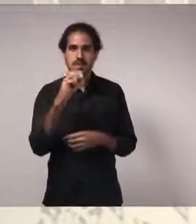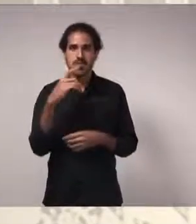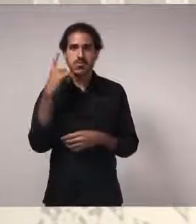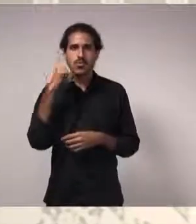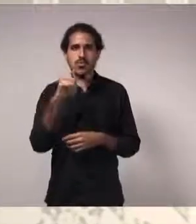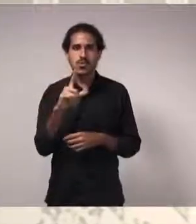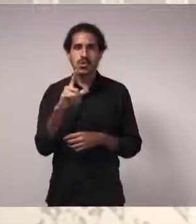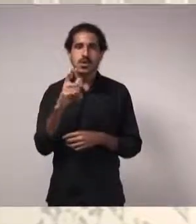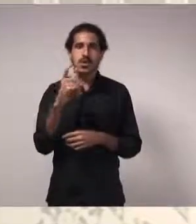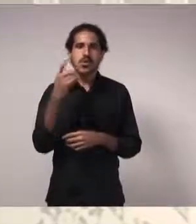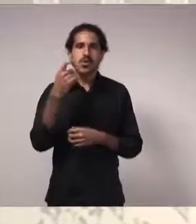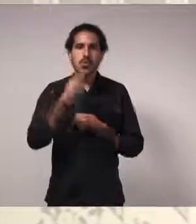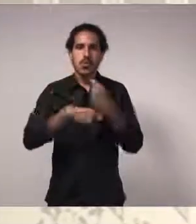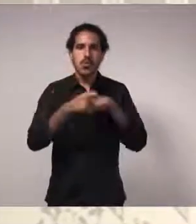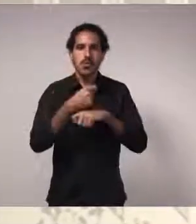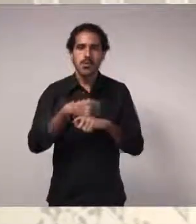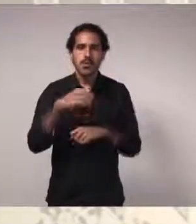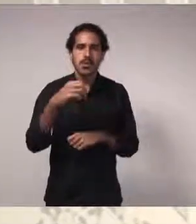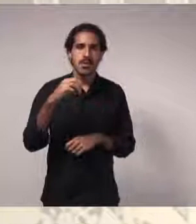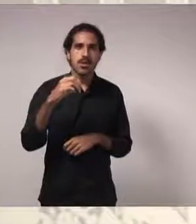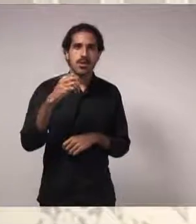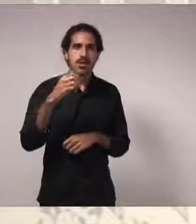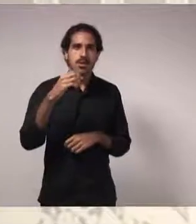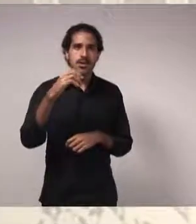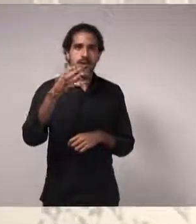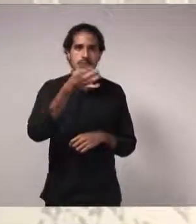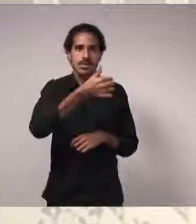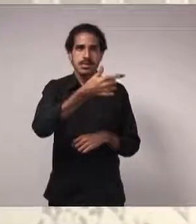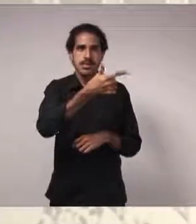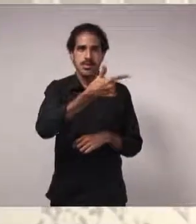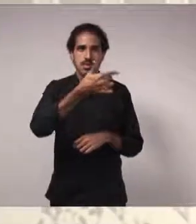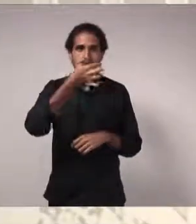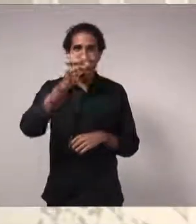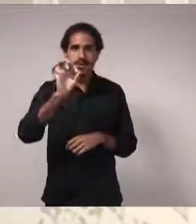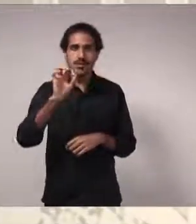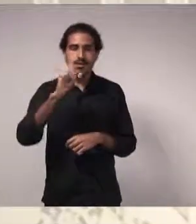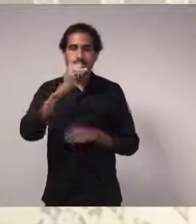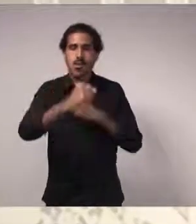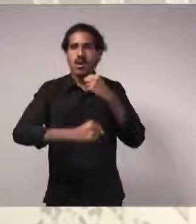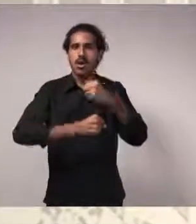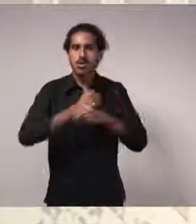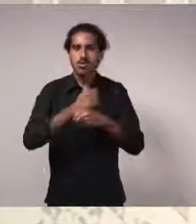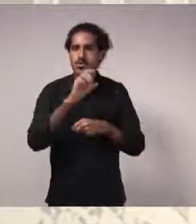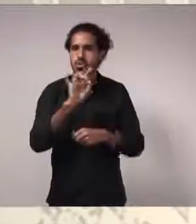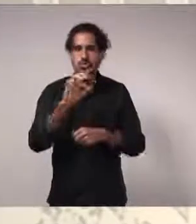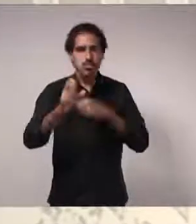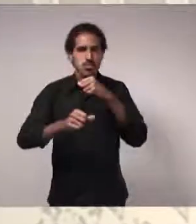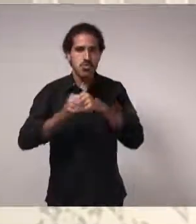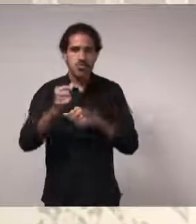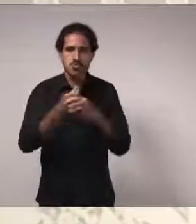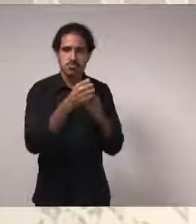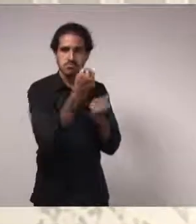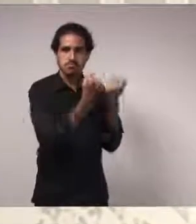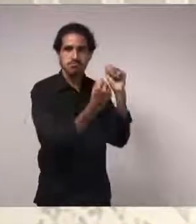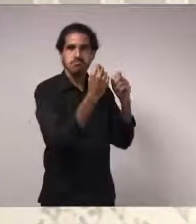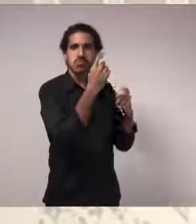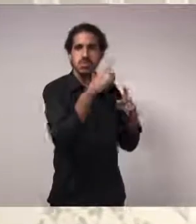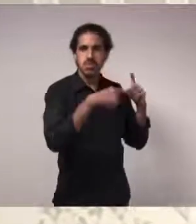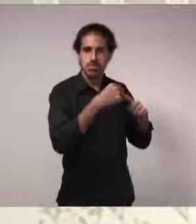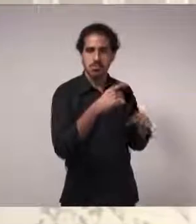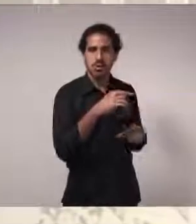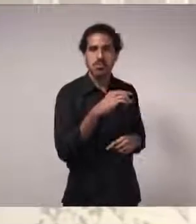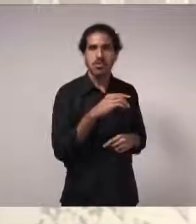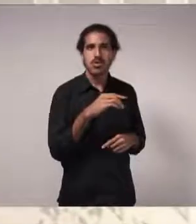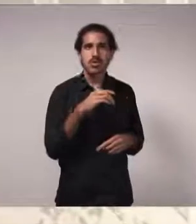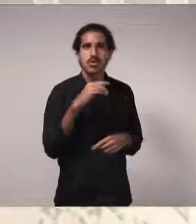mil por ano, só com a troca dos equipamentos do anexo 4. Né? Então, isso, lá